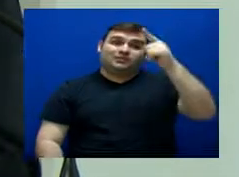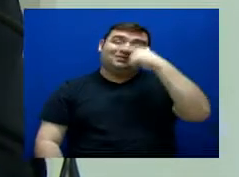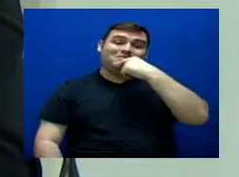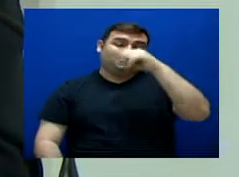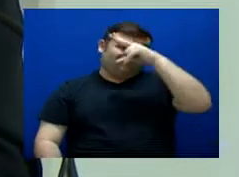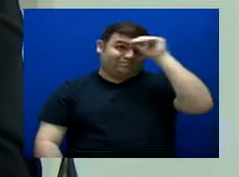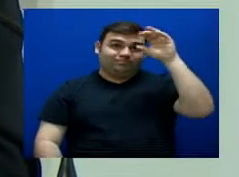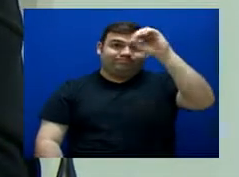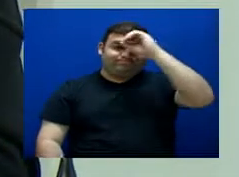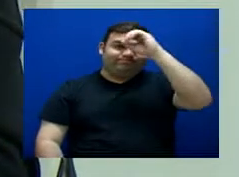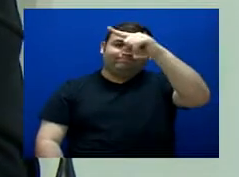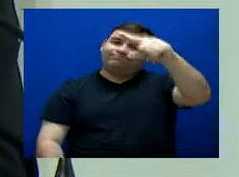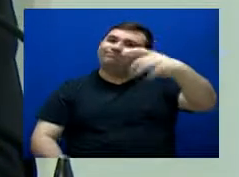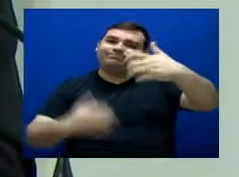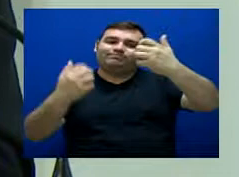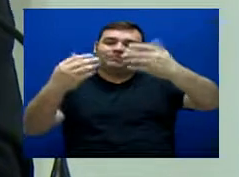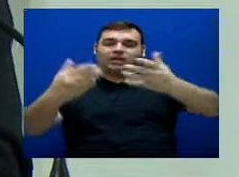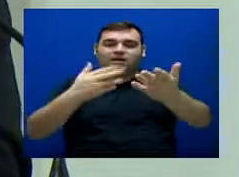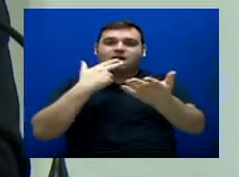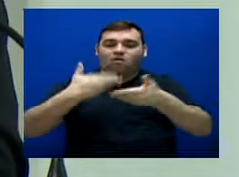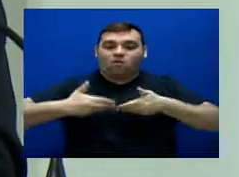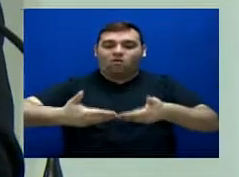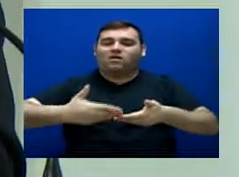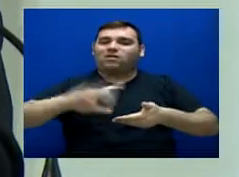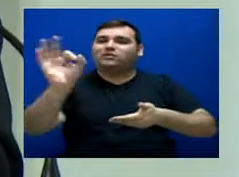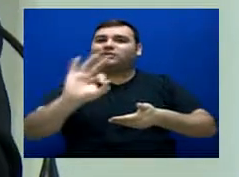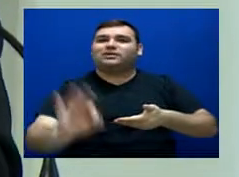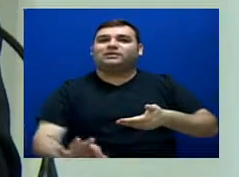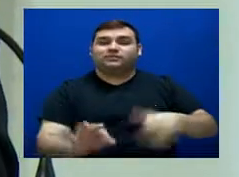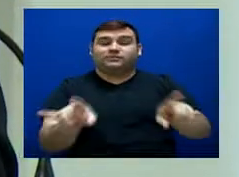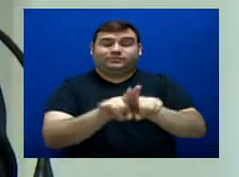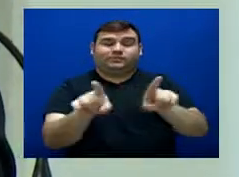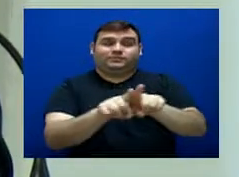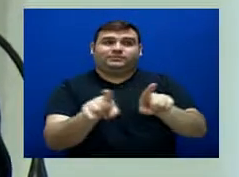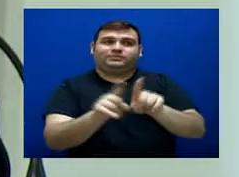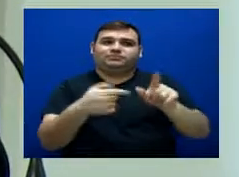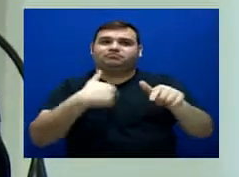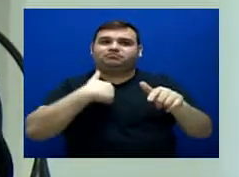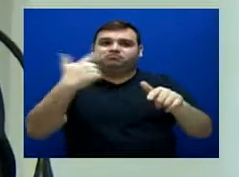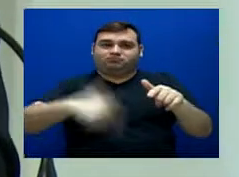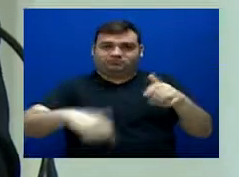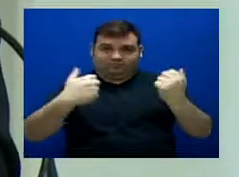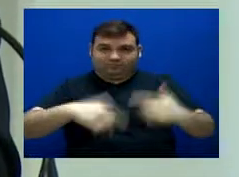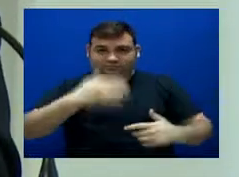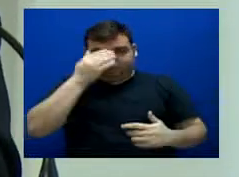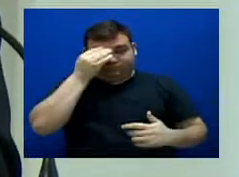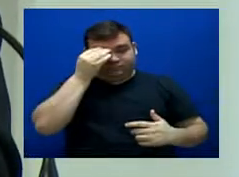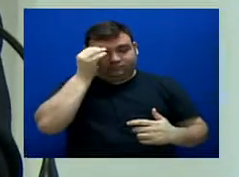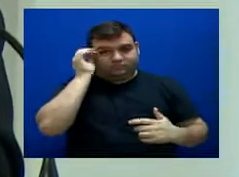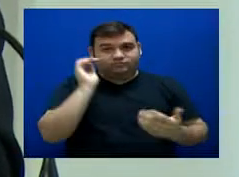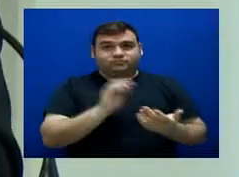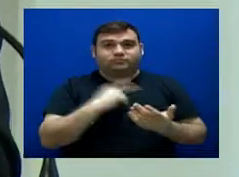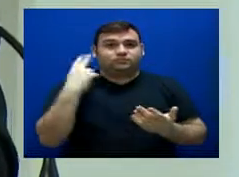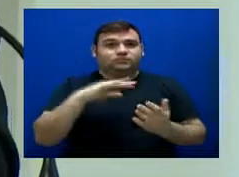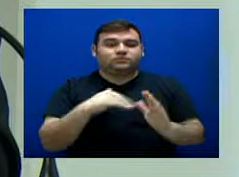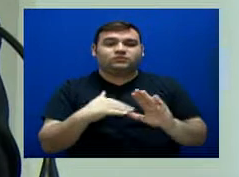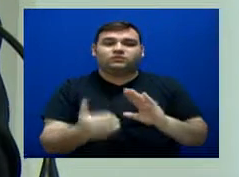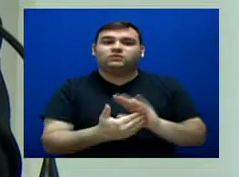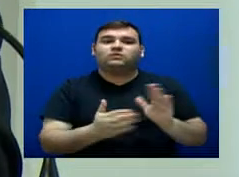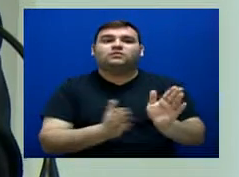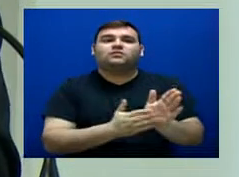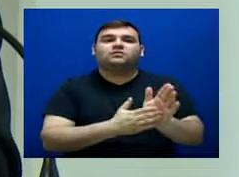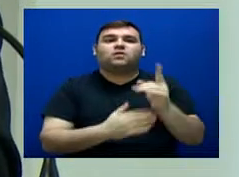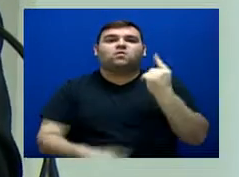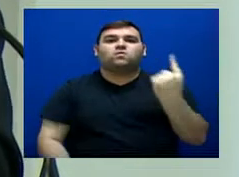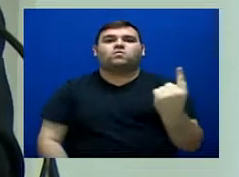sequer dignou-se em mandar um convite para esta casa. Tanto é, e aí eu quero parabenizar os vereadores, só tinha um vereador